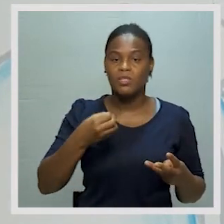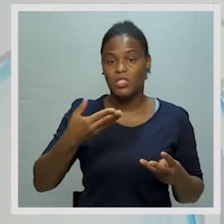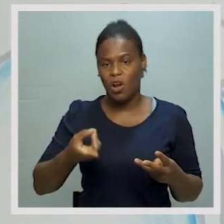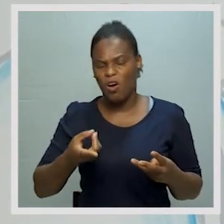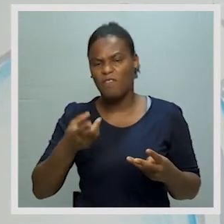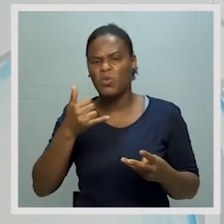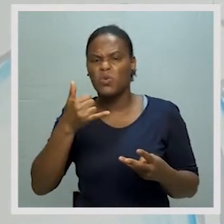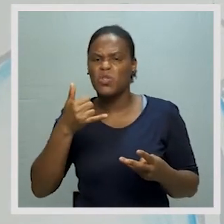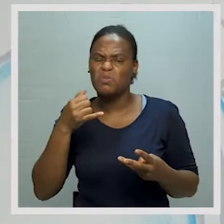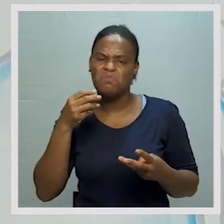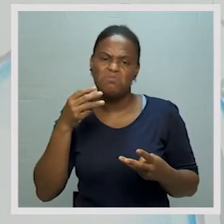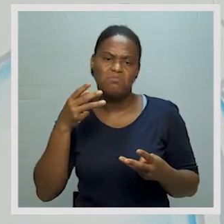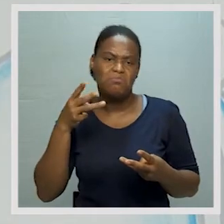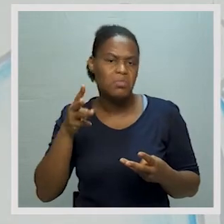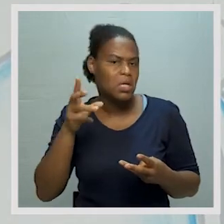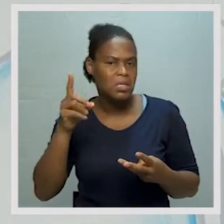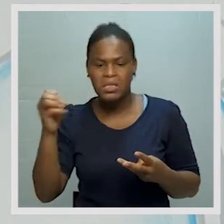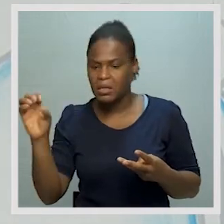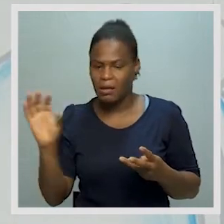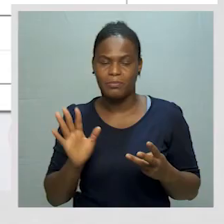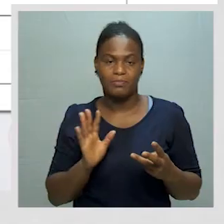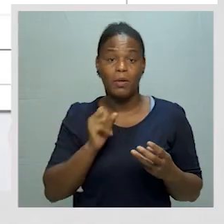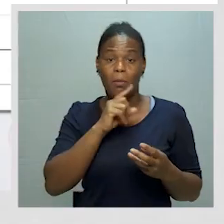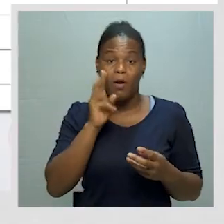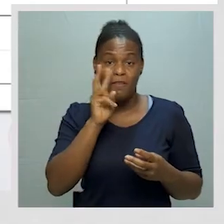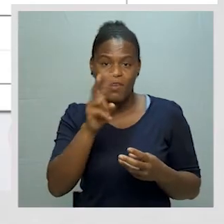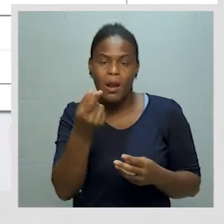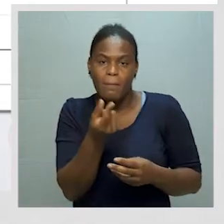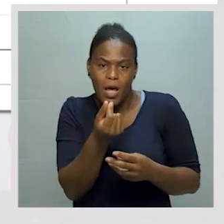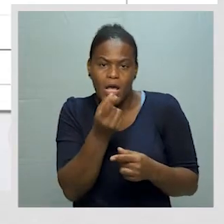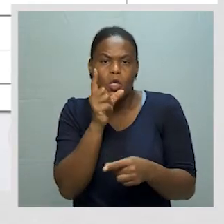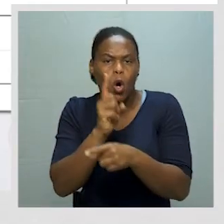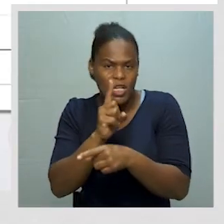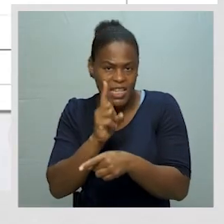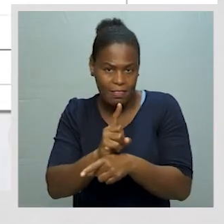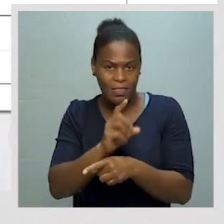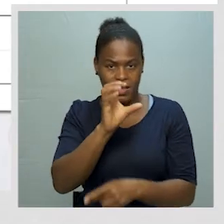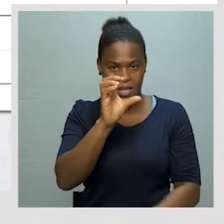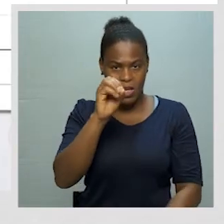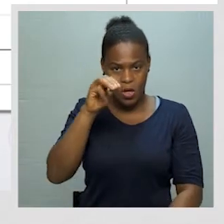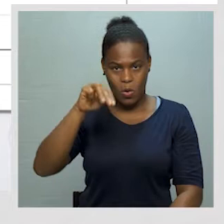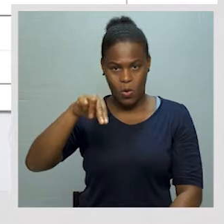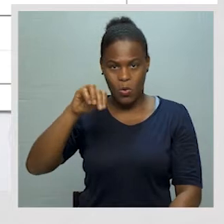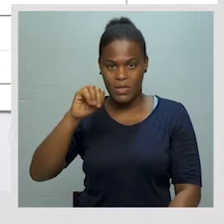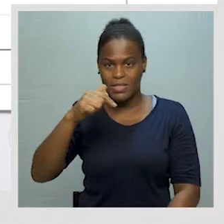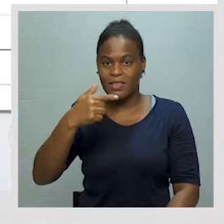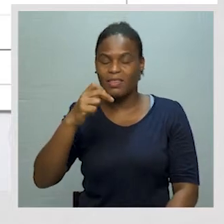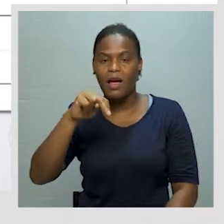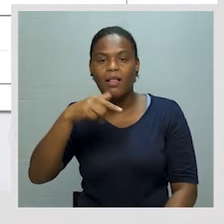dá 2.600. Vocês podem ver que há preços constantes, porque nós estamos a